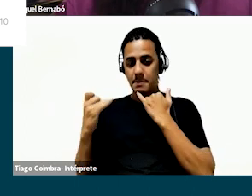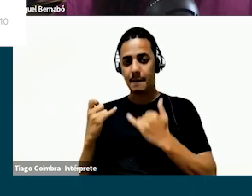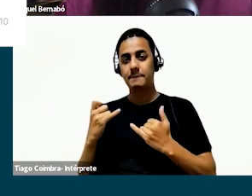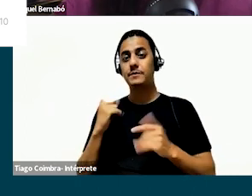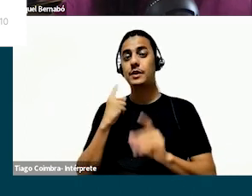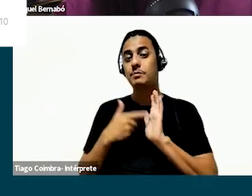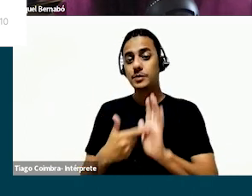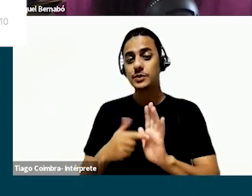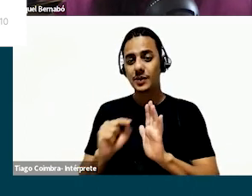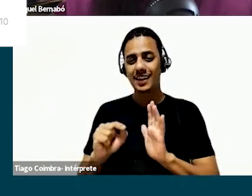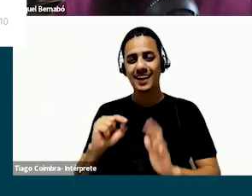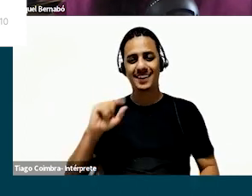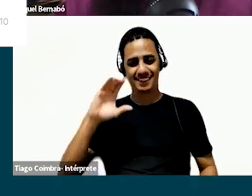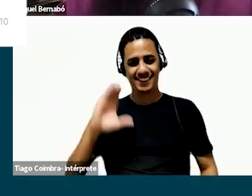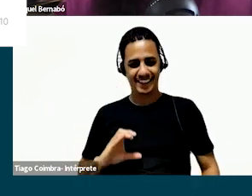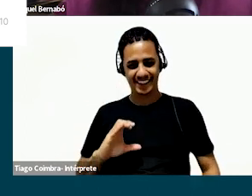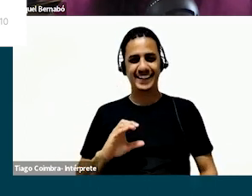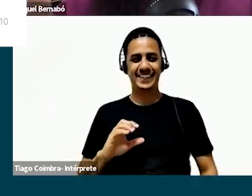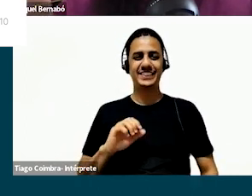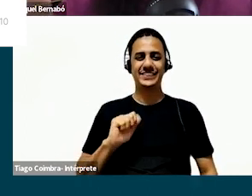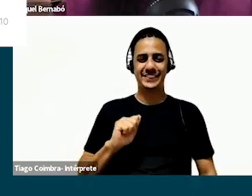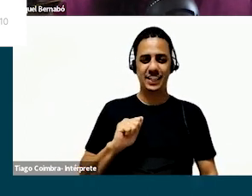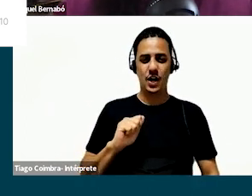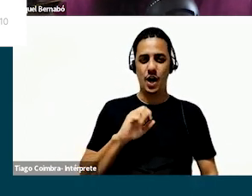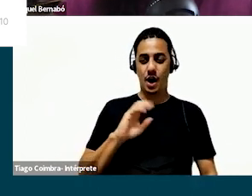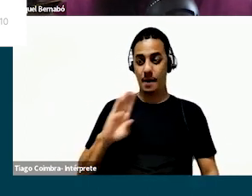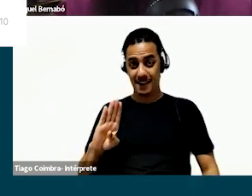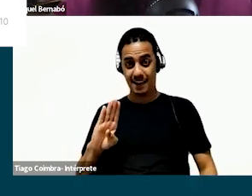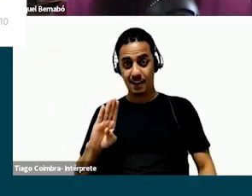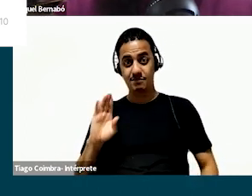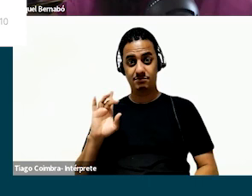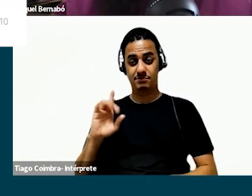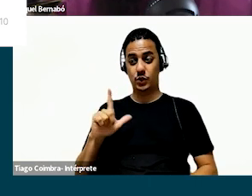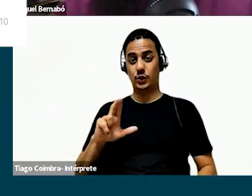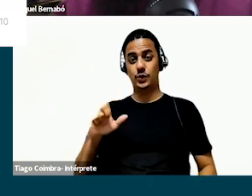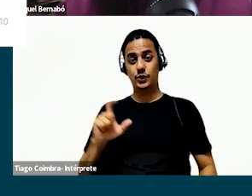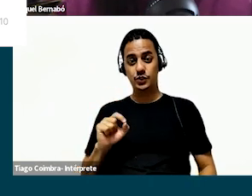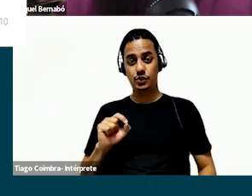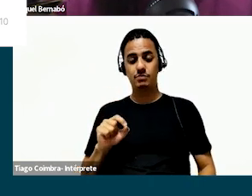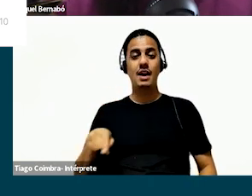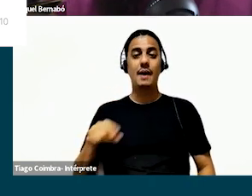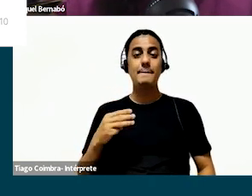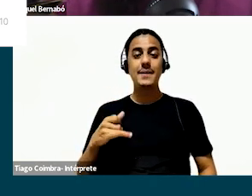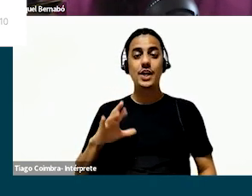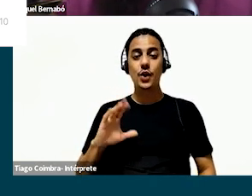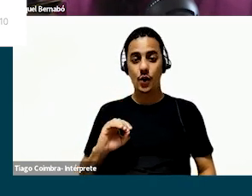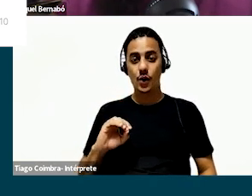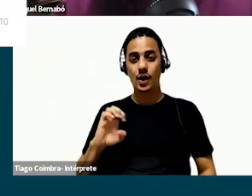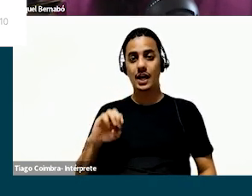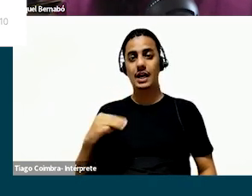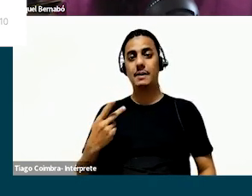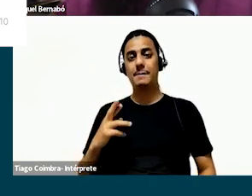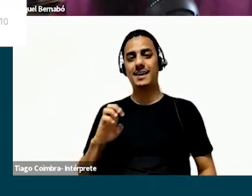trabalho. E essas ligações mostraram para a gente que esses clientes AB que a gente achava, né, e categoria luxo, na verdade, eles